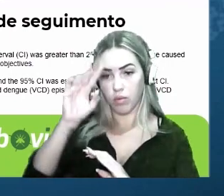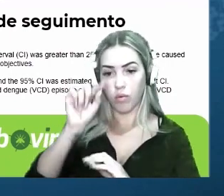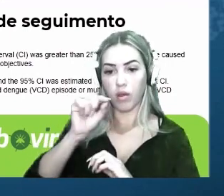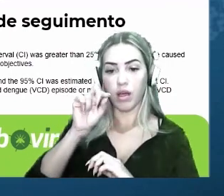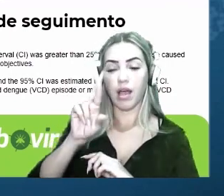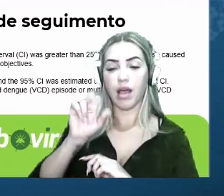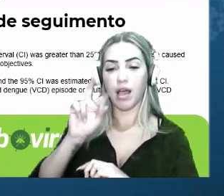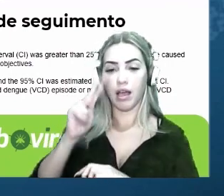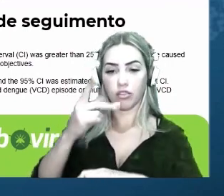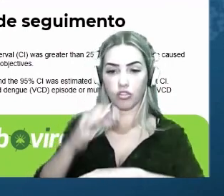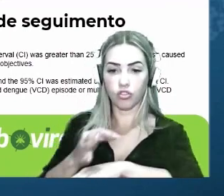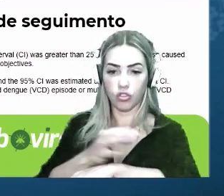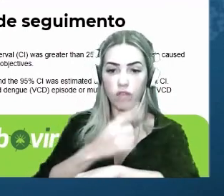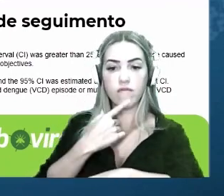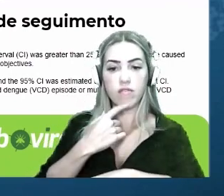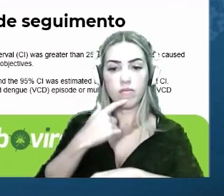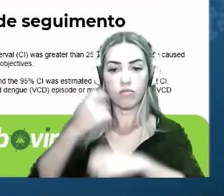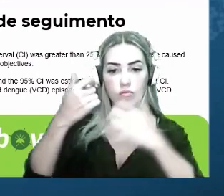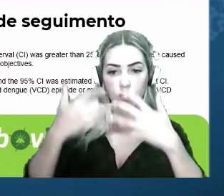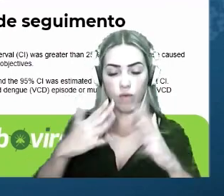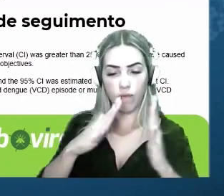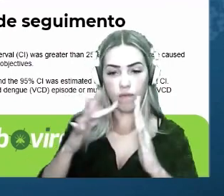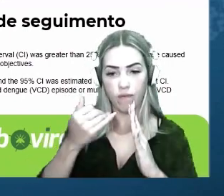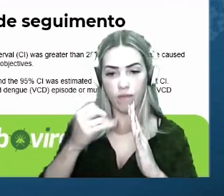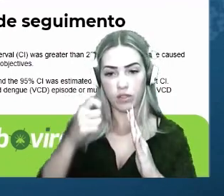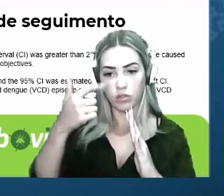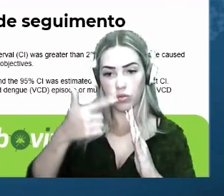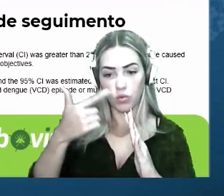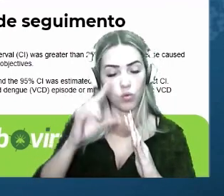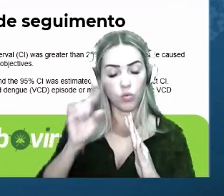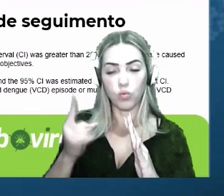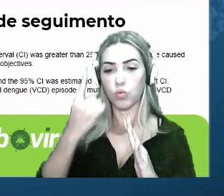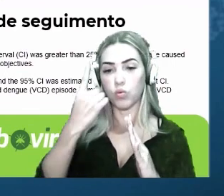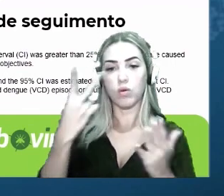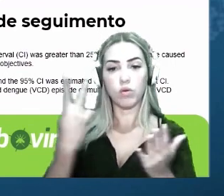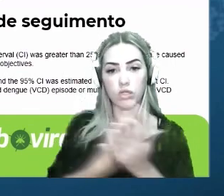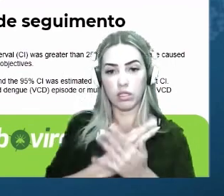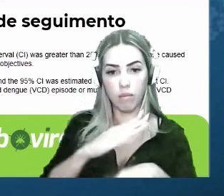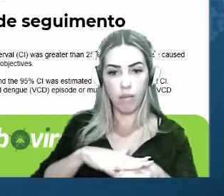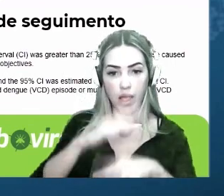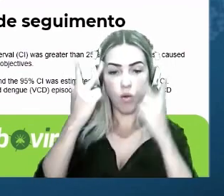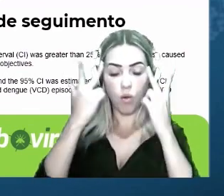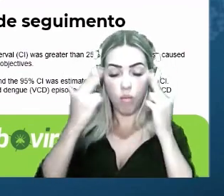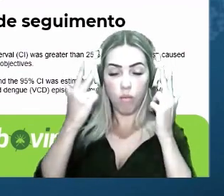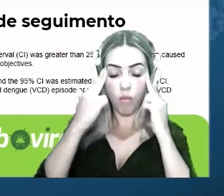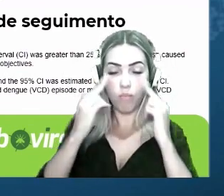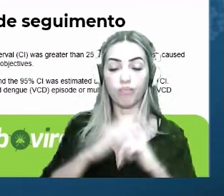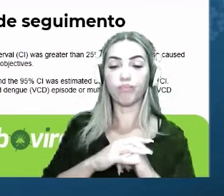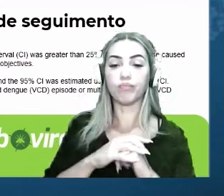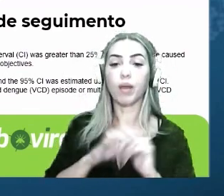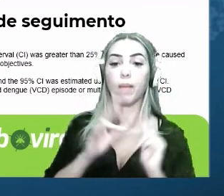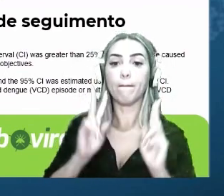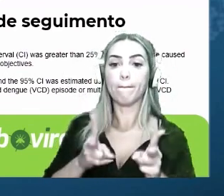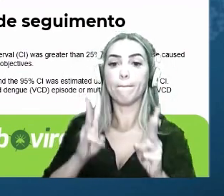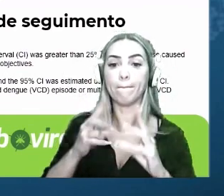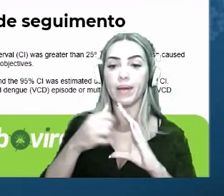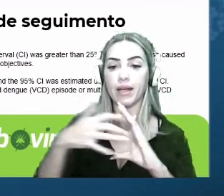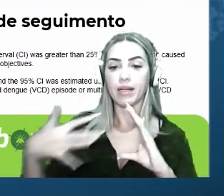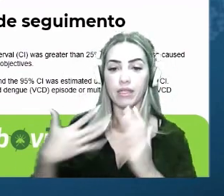gente já tinha visto na fase 2, também foi o evento adverso mais comum, e também nas mesmas características do estudo de fase